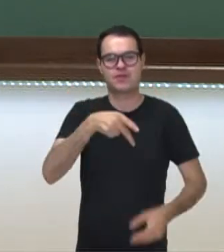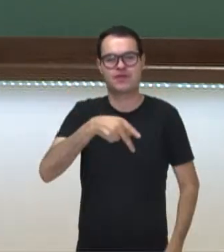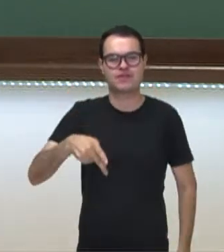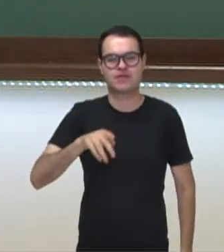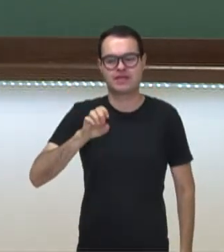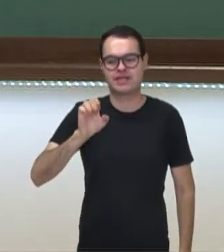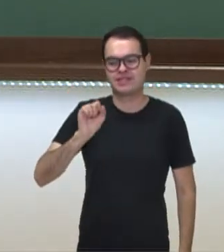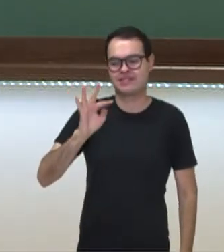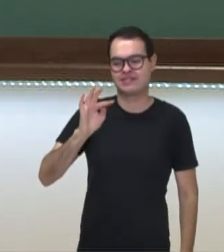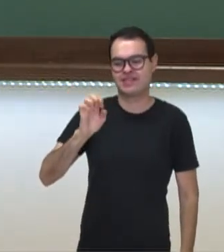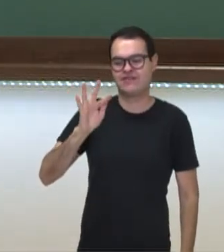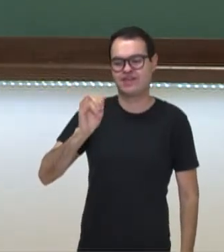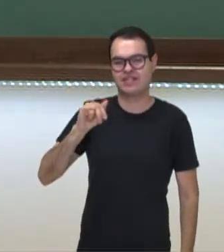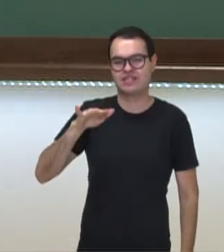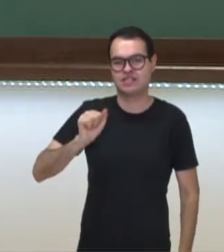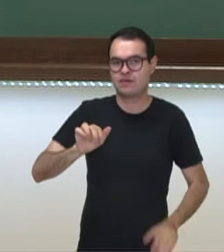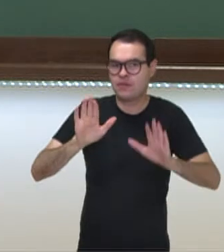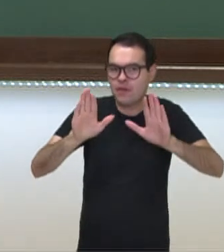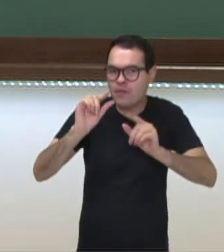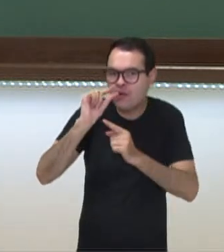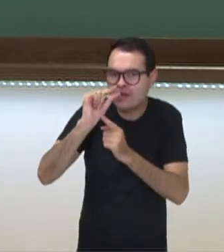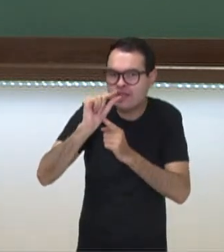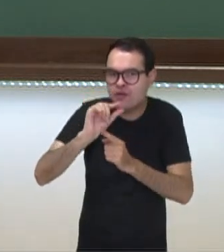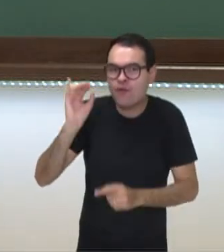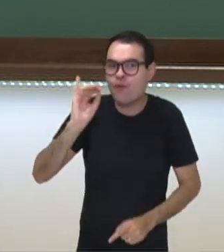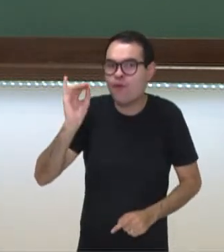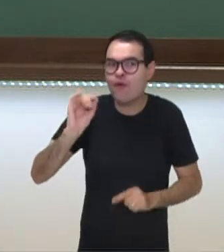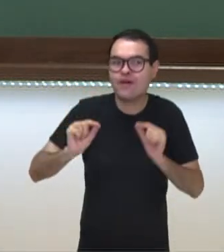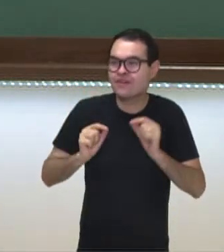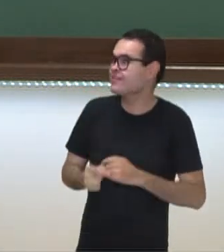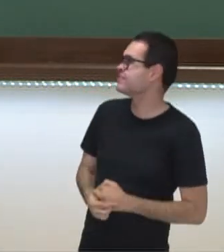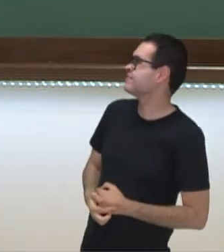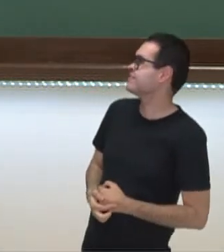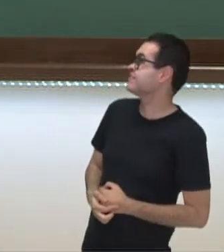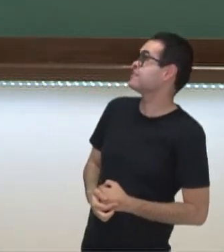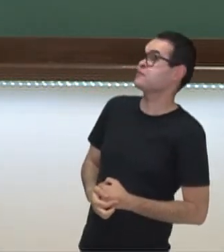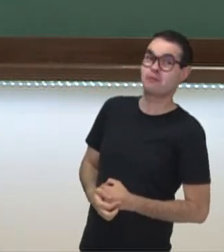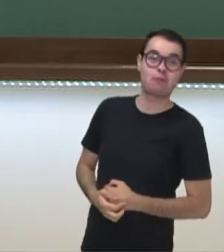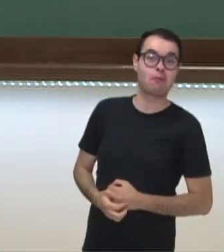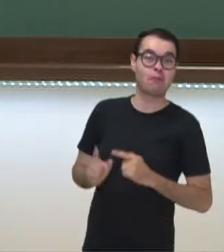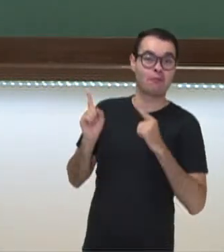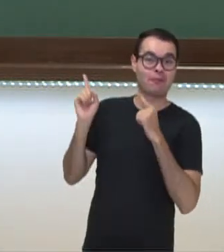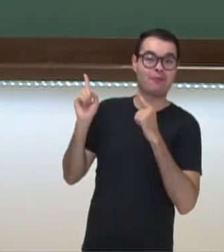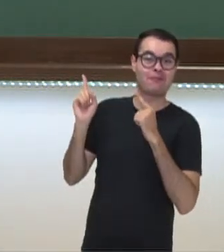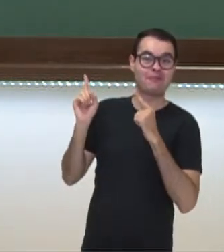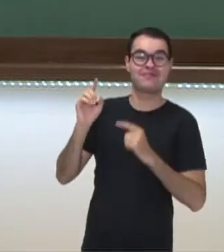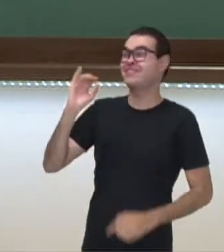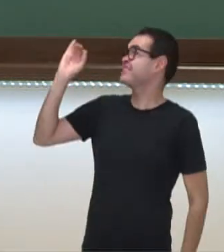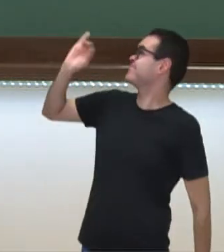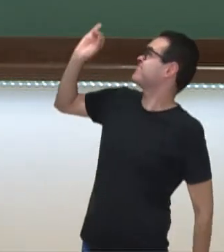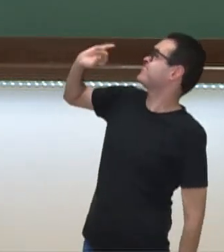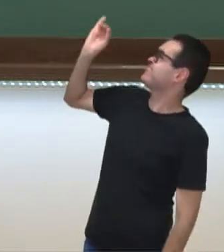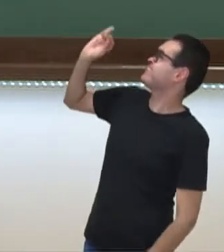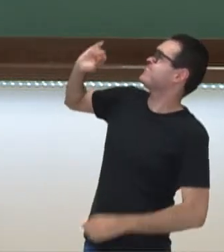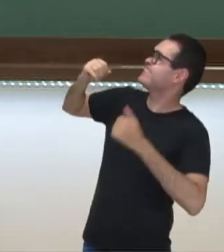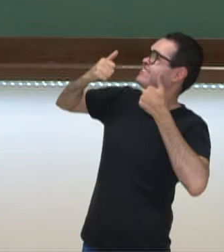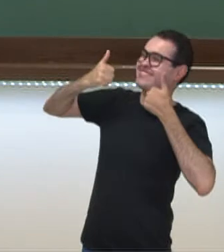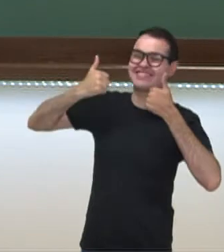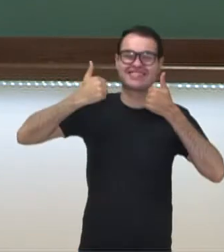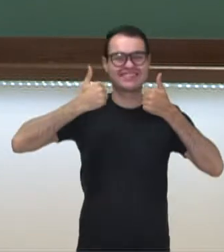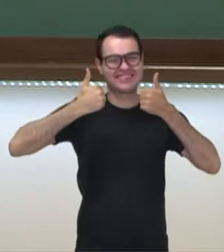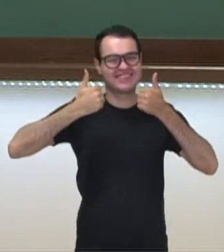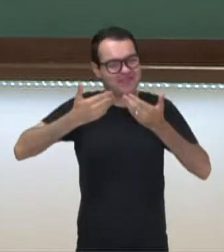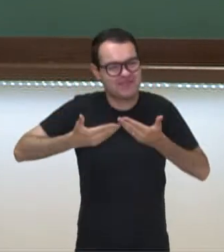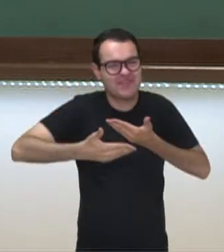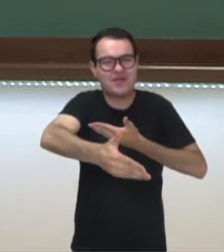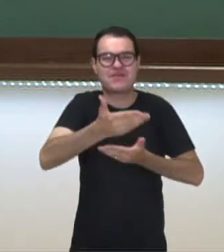professora Estefânia, mas só um pouquinho, vamos dar um oi para o Luiz. E aí, vamos para mais uma